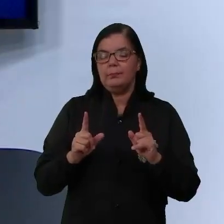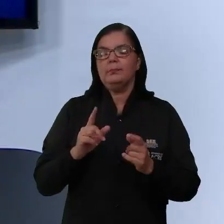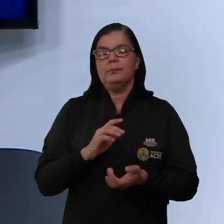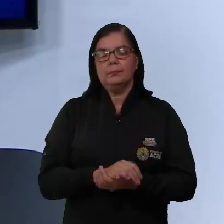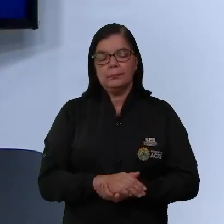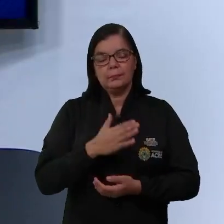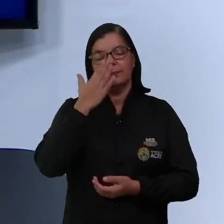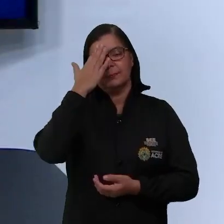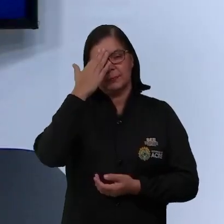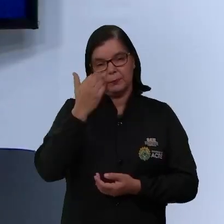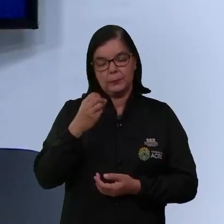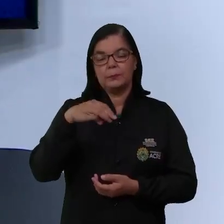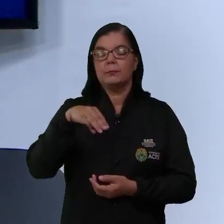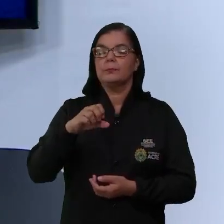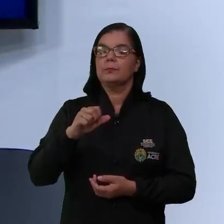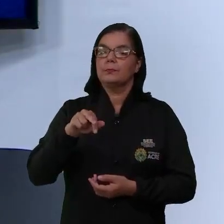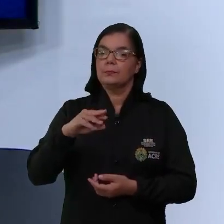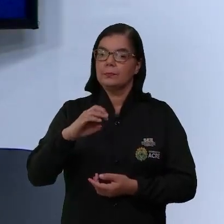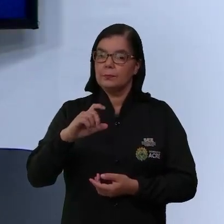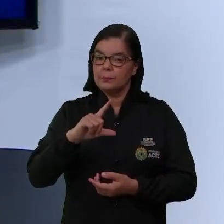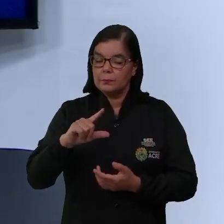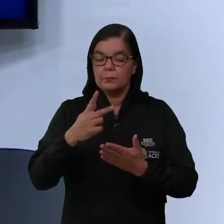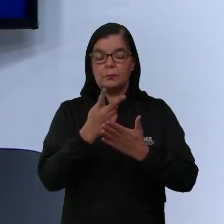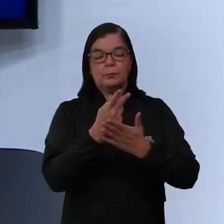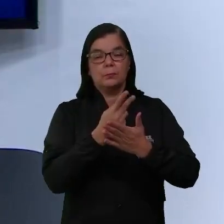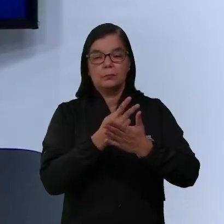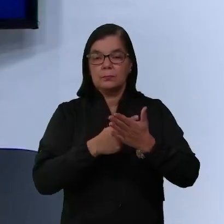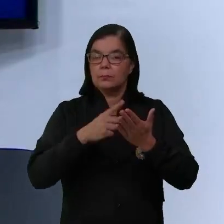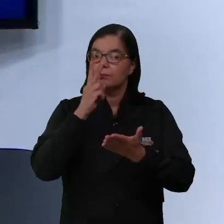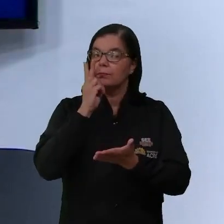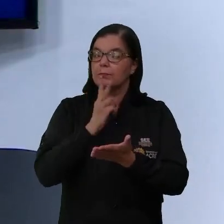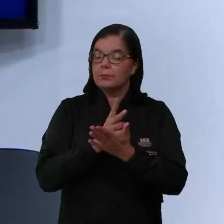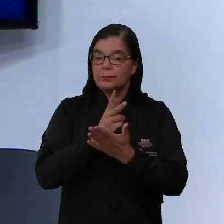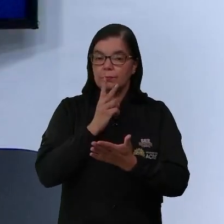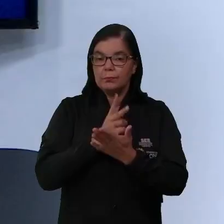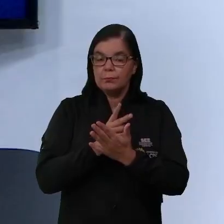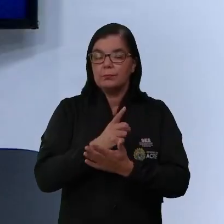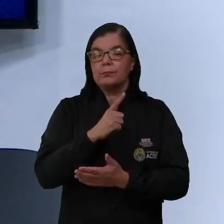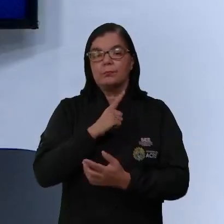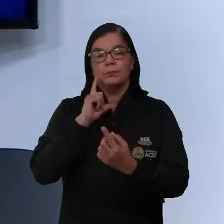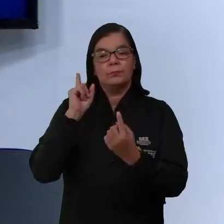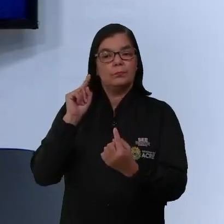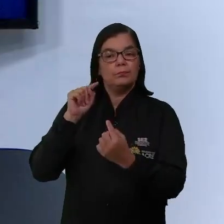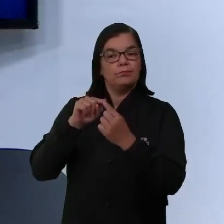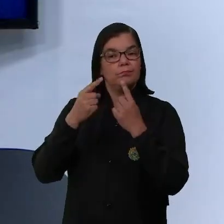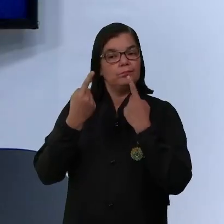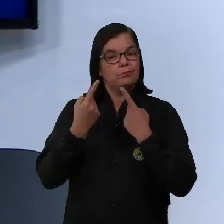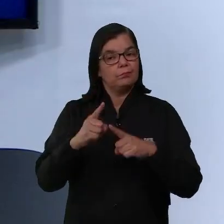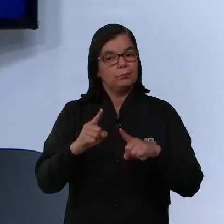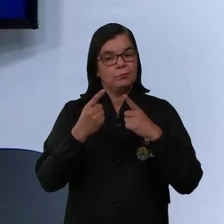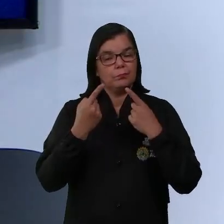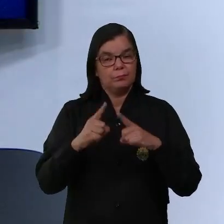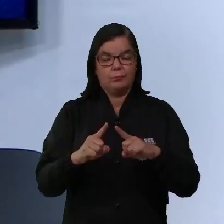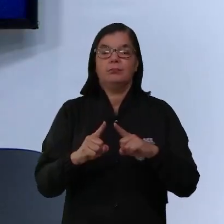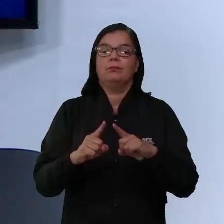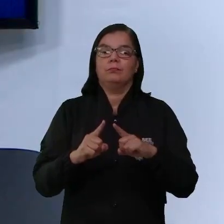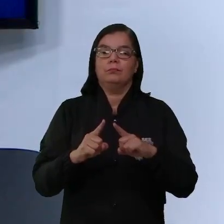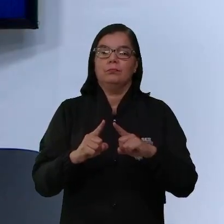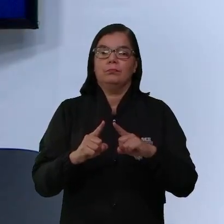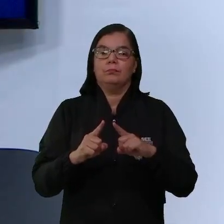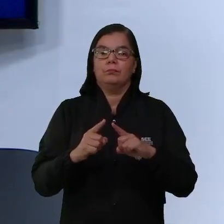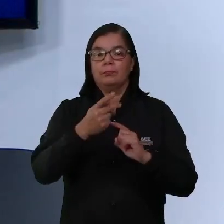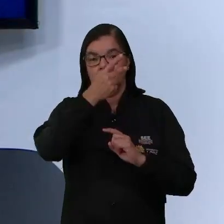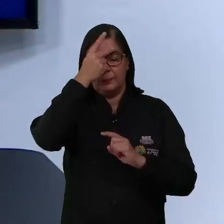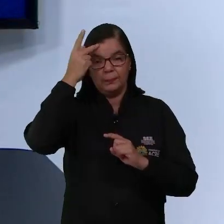gente sabe que Marcel Duchamp, em suas obras, ele sempre teve essa intenção provocativa no seu